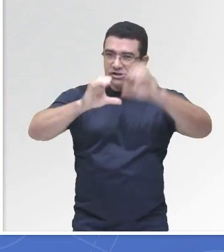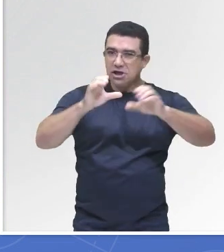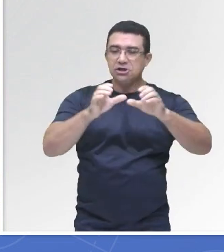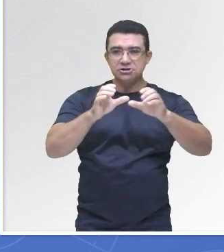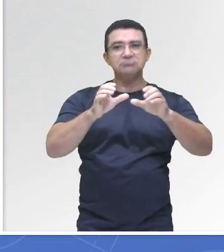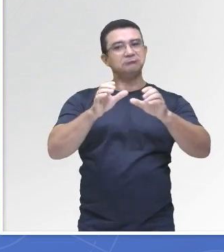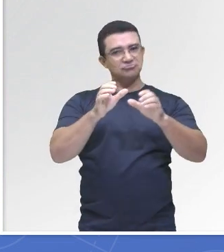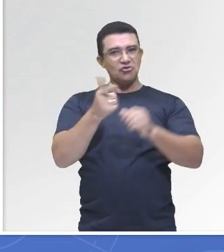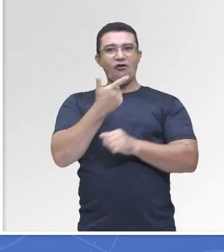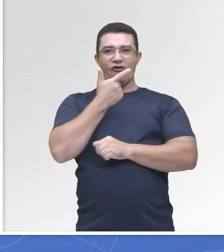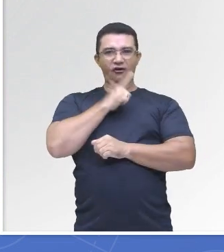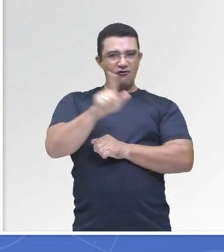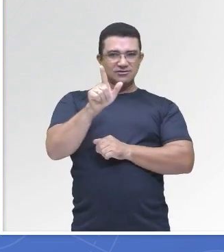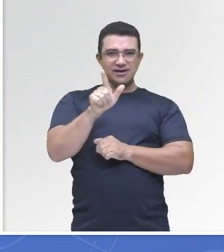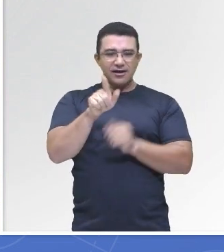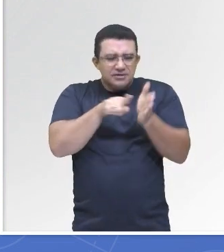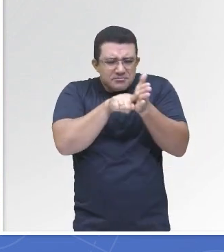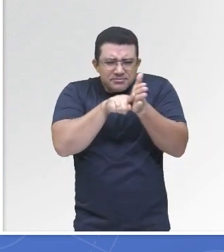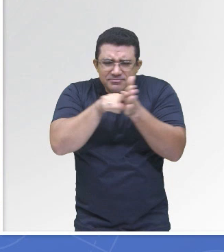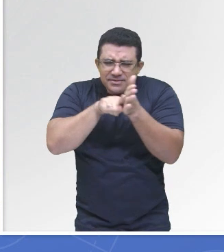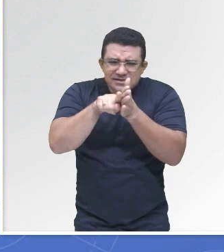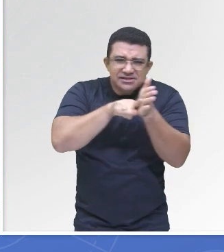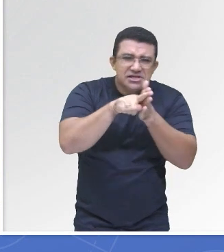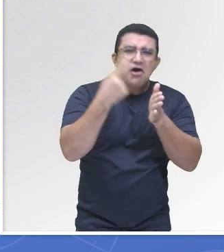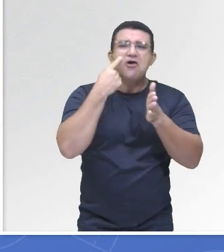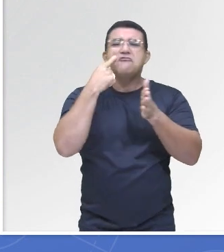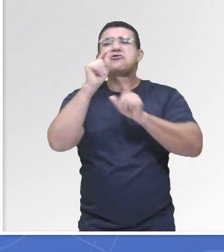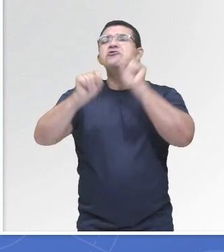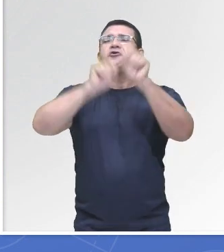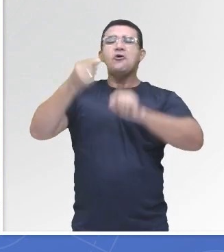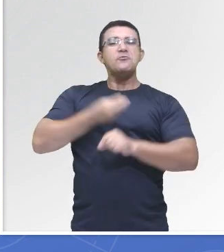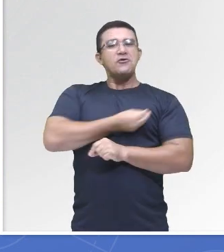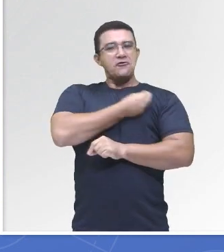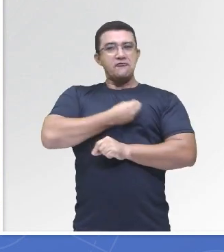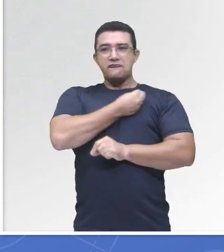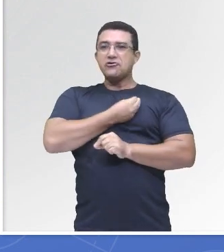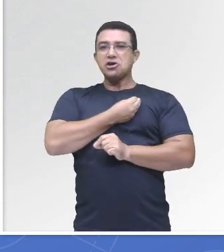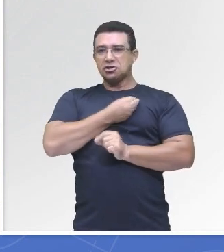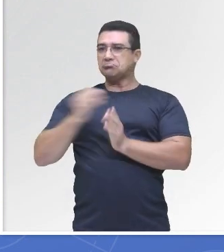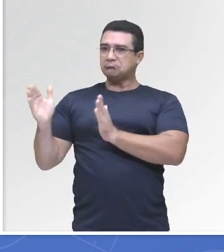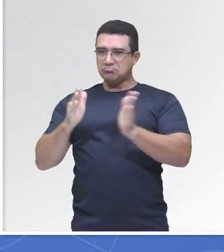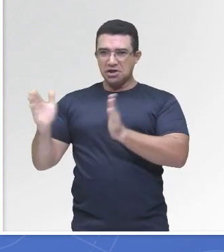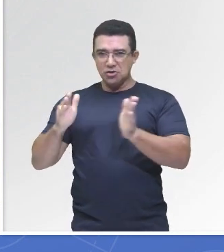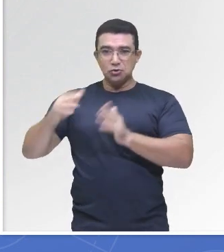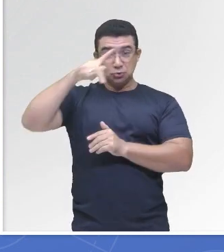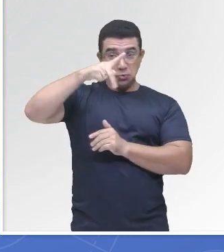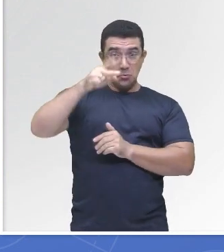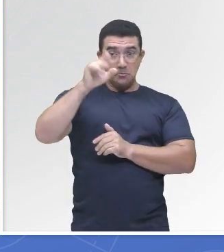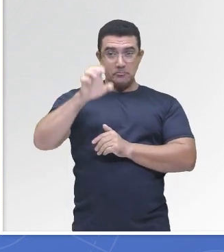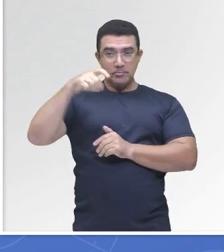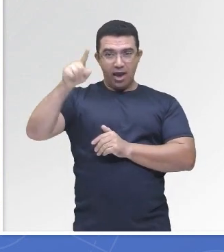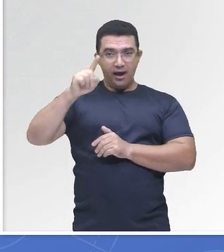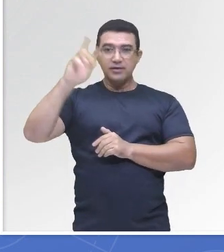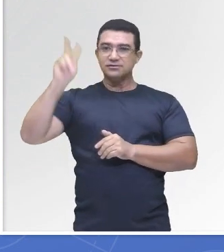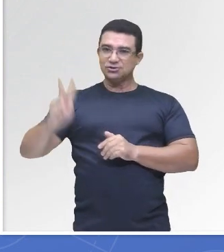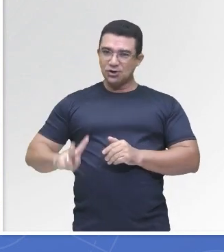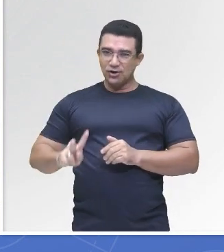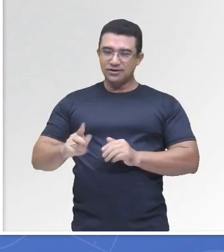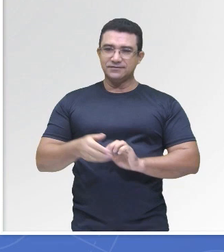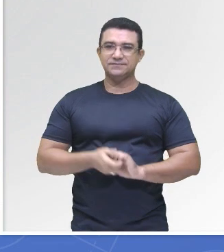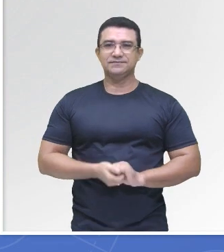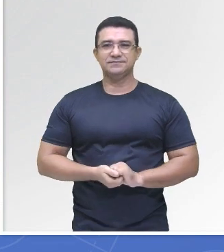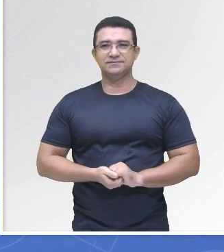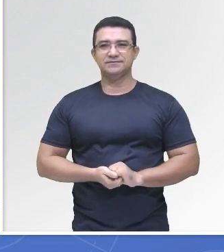poder investigar sobre a vida durante a pré-história, tá? Mais adiante aí a gente